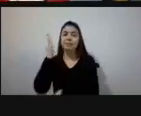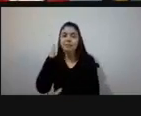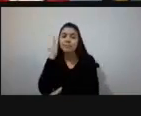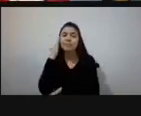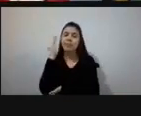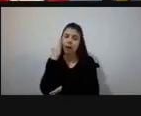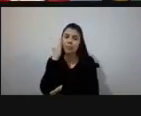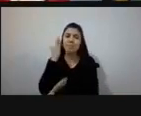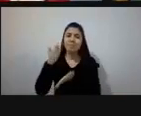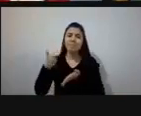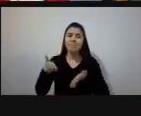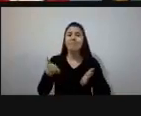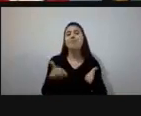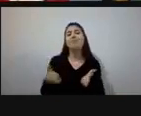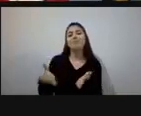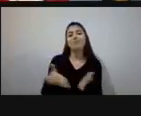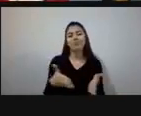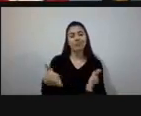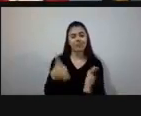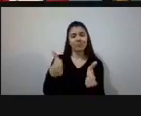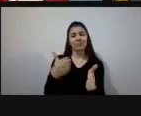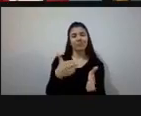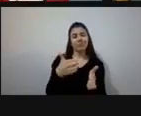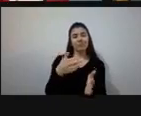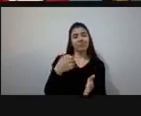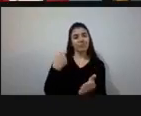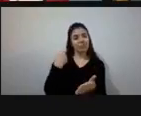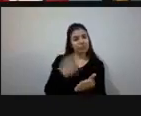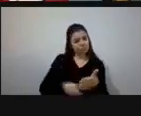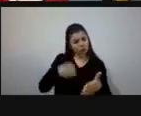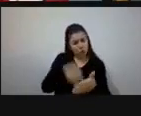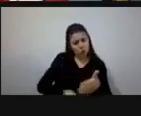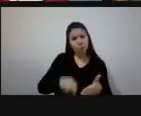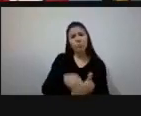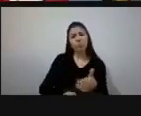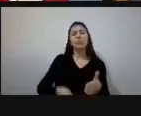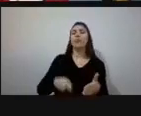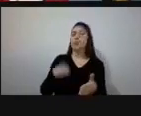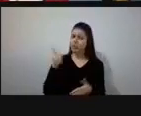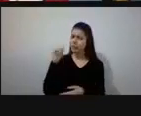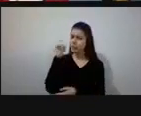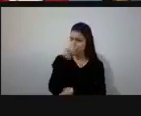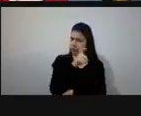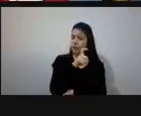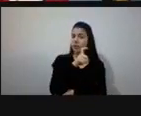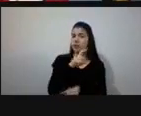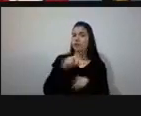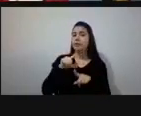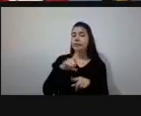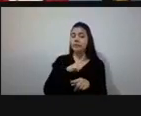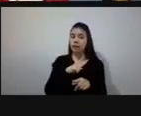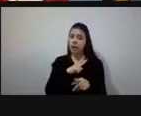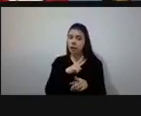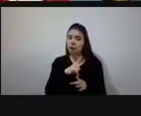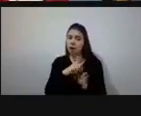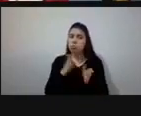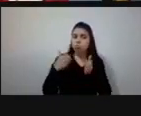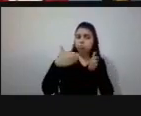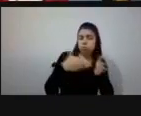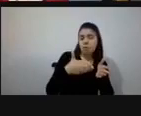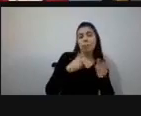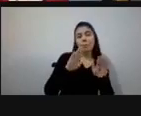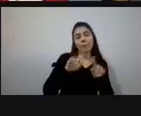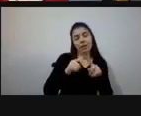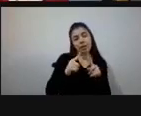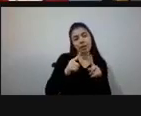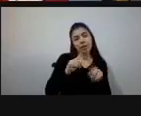importantes. Existe essa possibilidade de proteção mais qualificada. Particularmente ali da